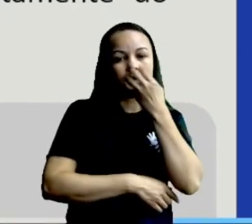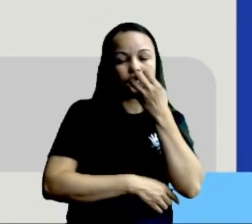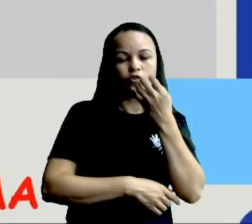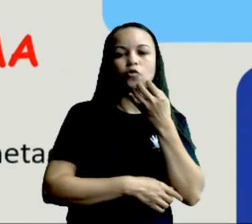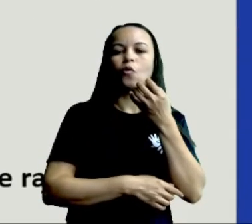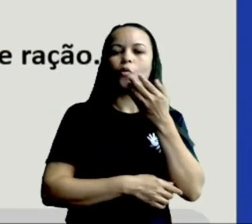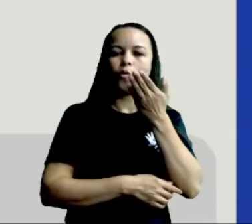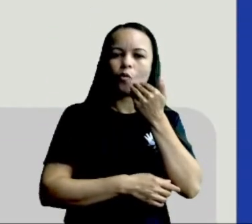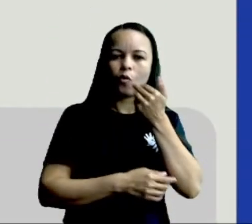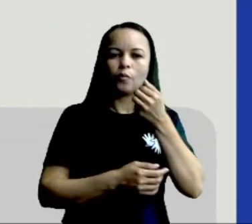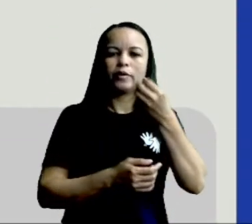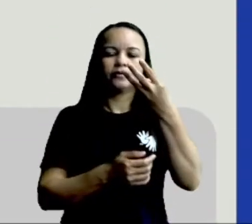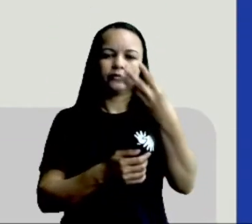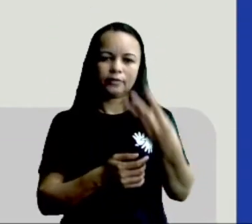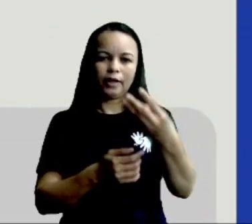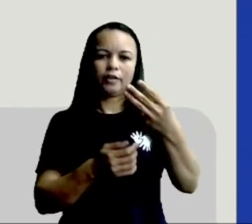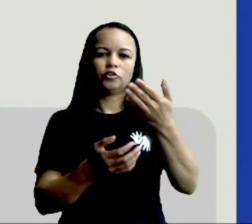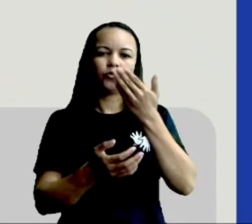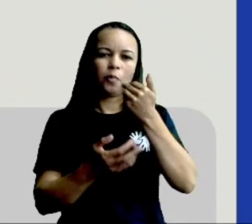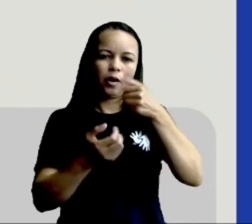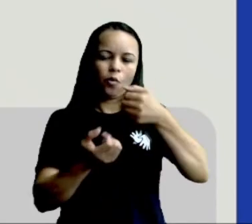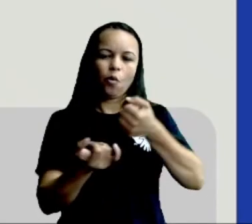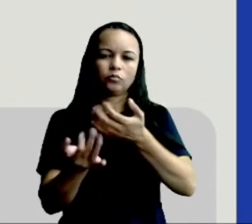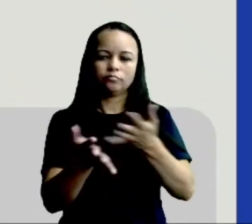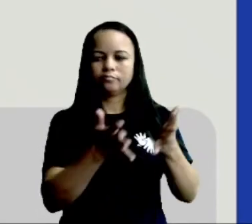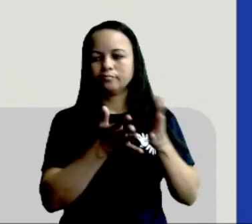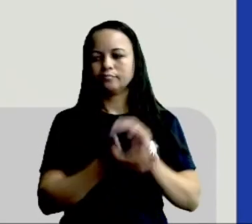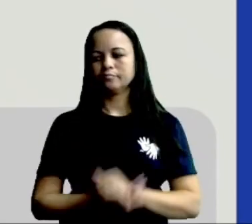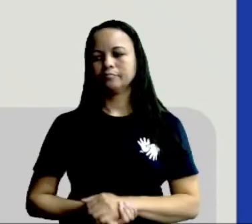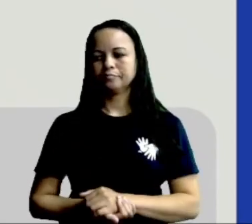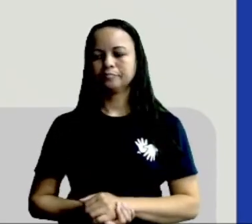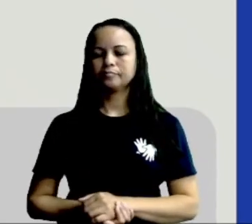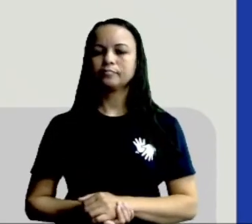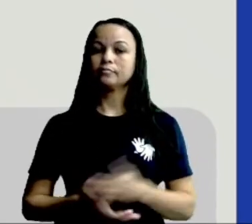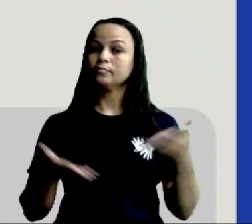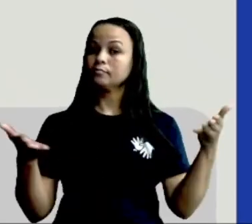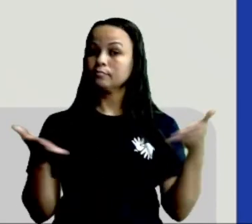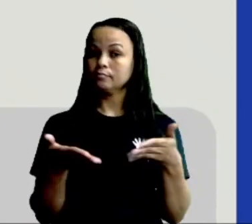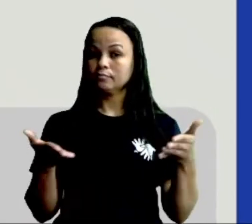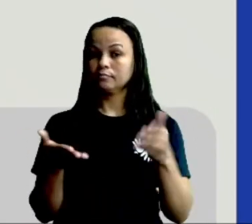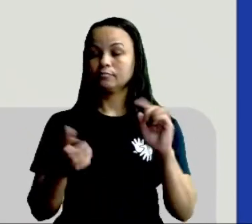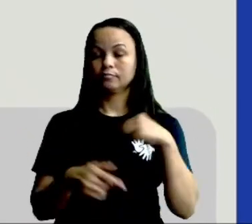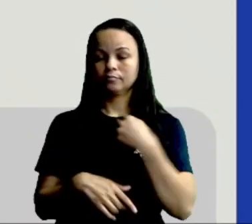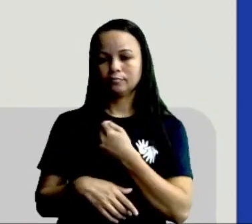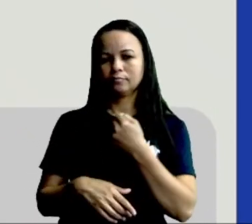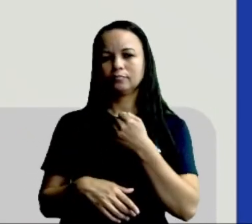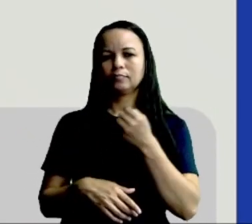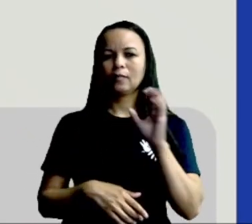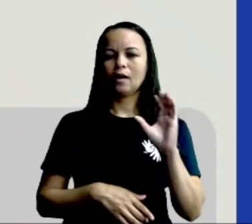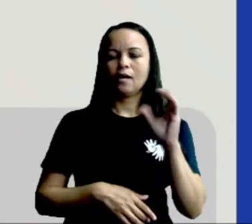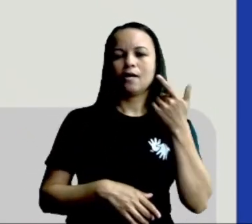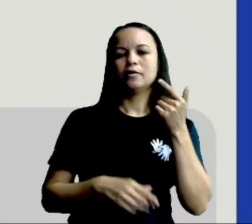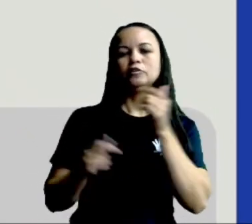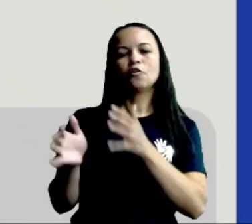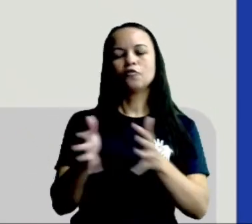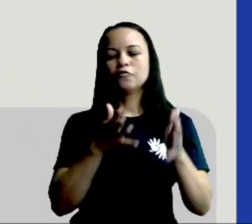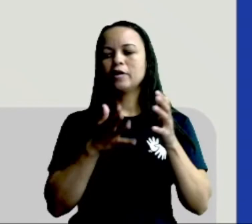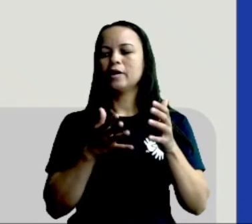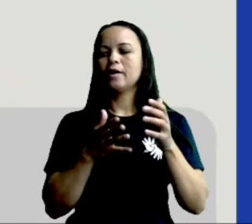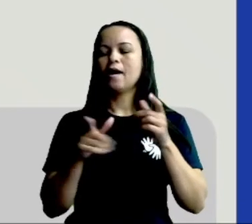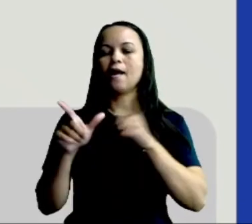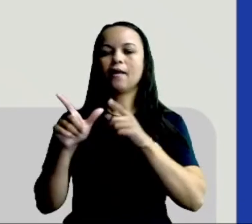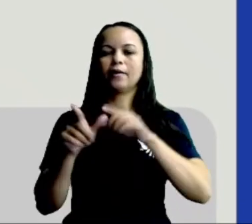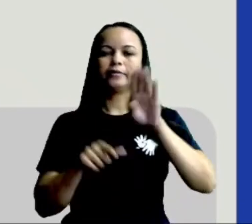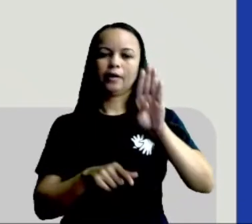entender? Beleza! E aí a gente vai fazer o que agora? Agora a gente vai solucionar o problema, né, a letra B aí